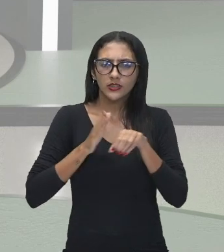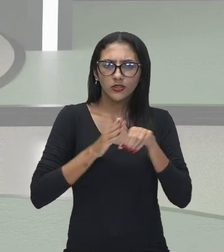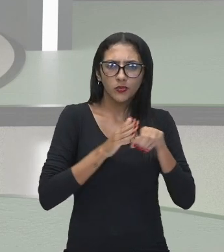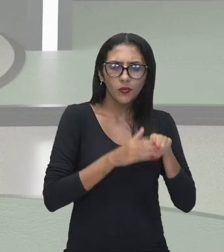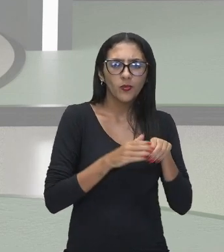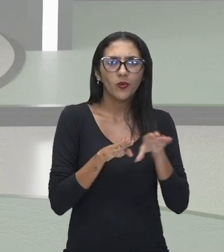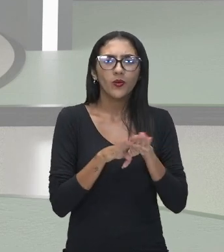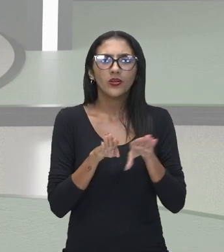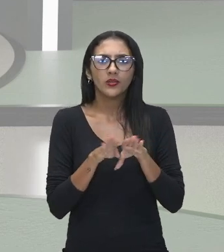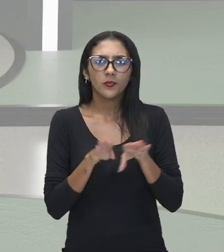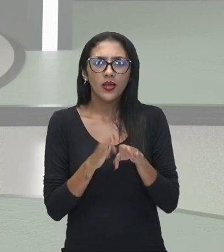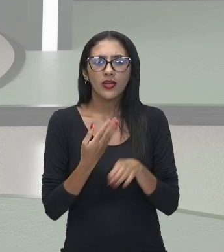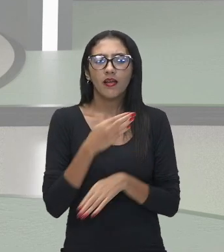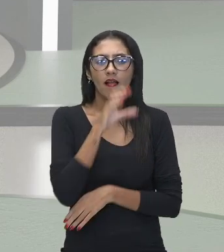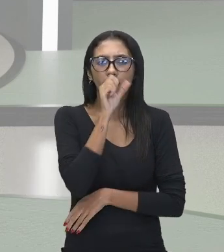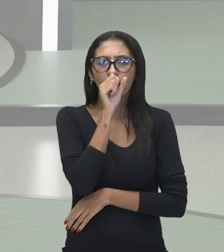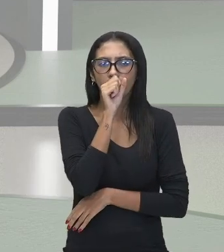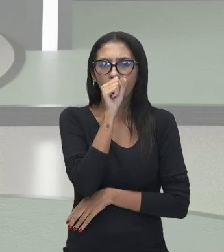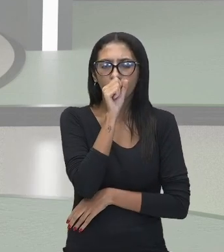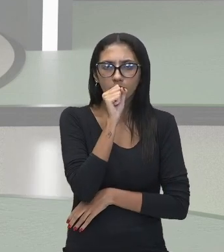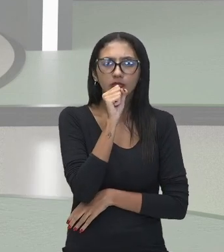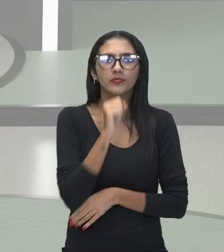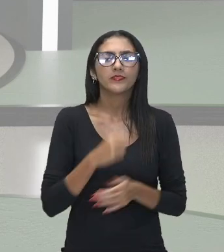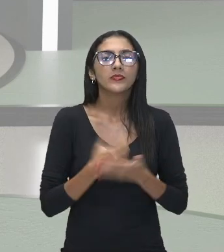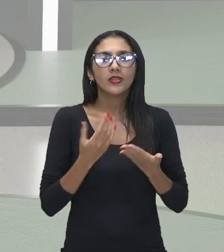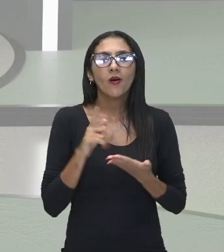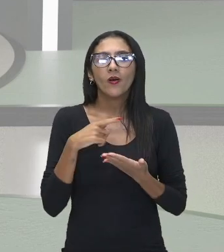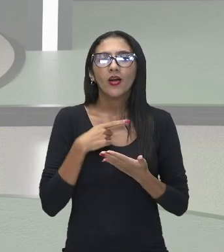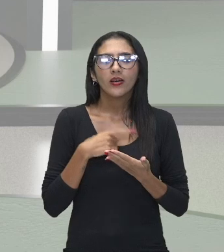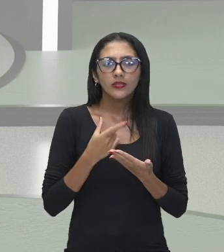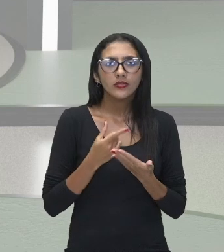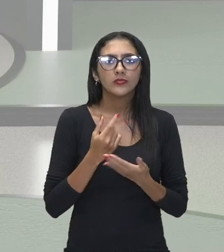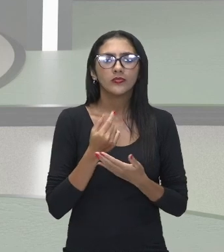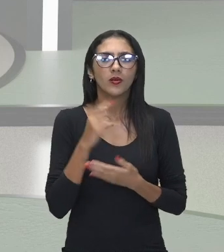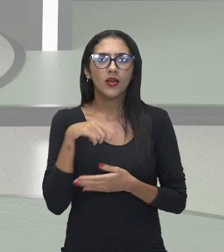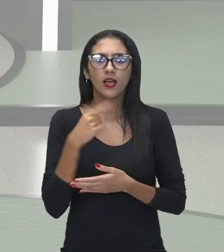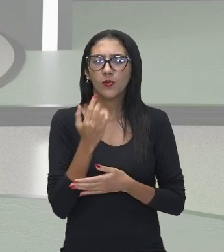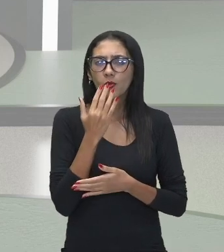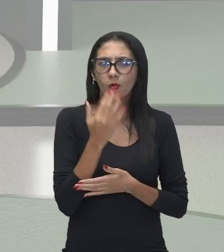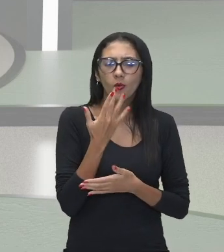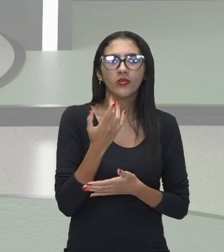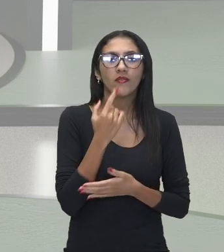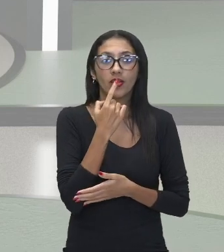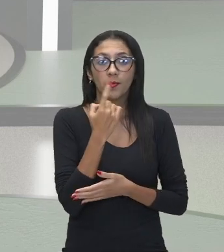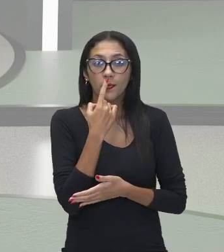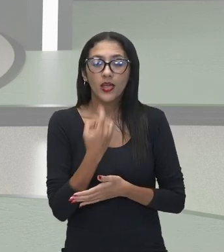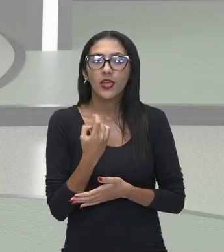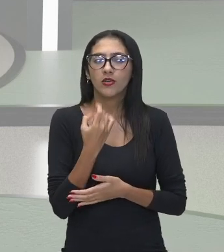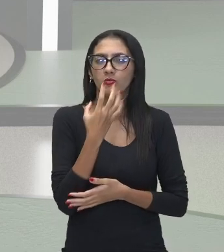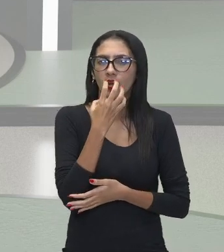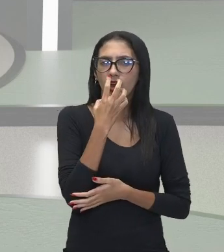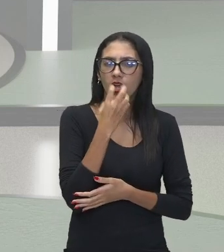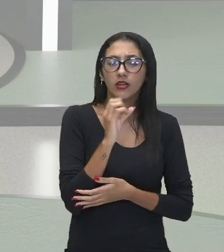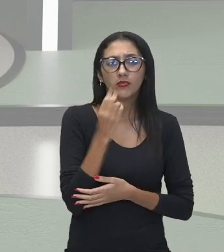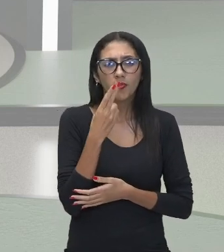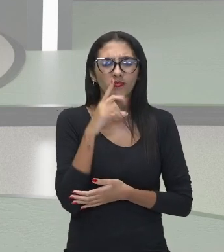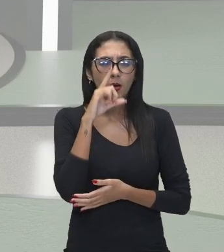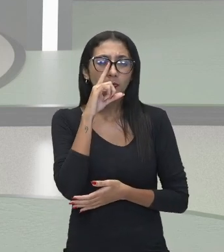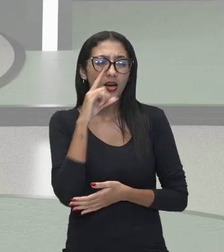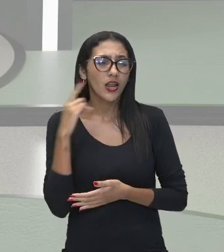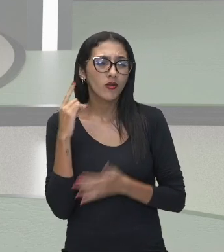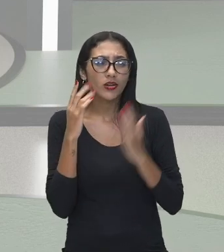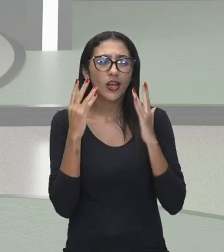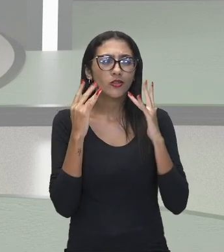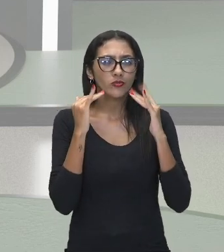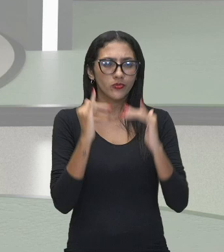vocês. A laranja, os carotenoides, eles são pigmentos vermelho, alaranjado ou amarelado naturalmente que